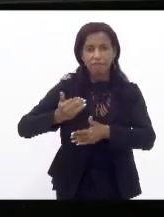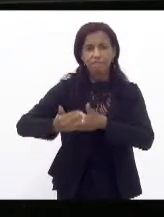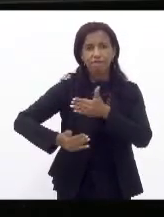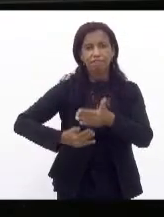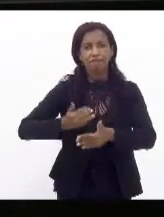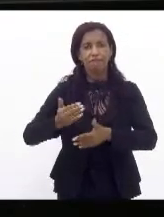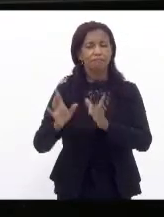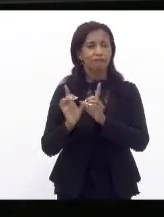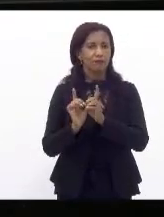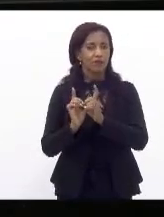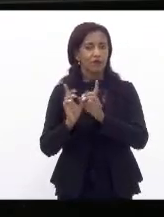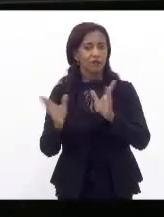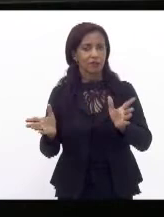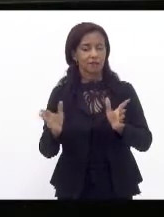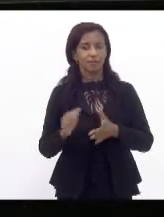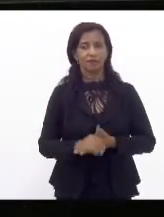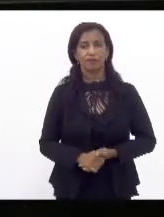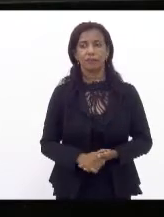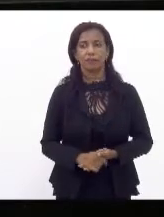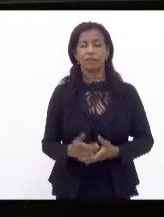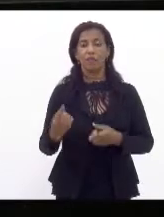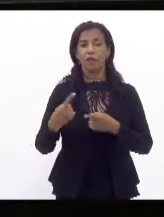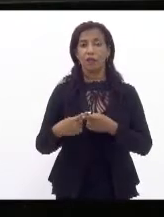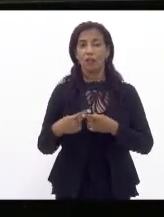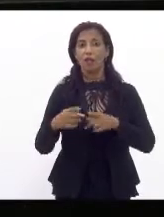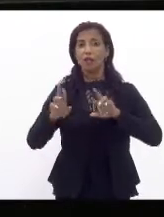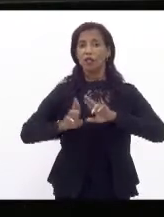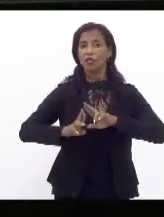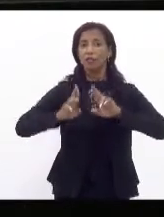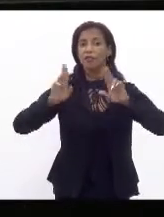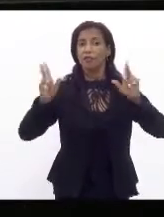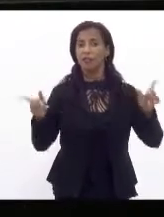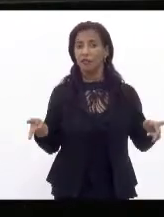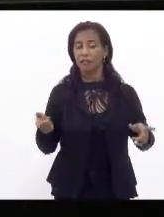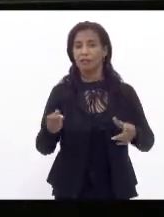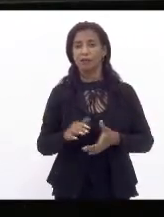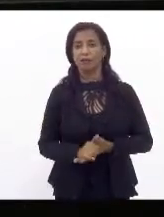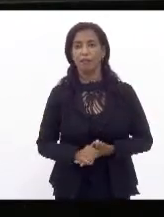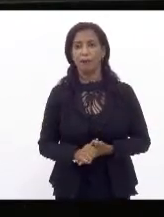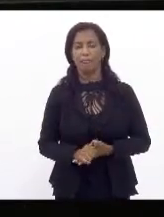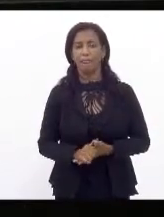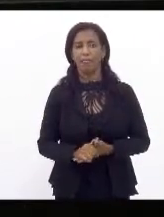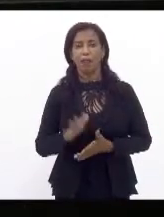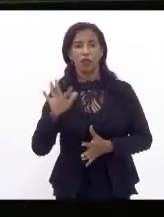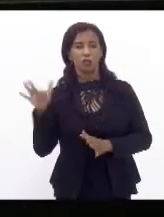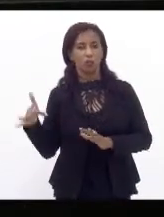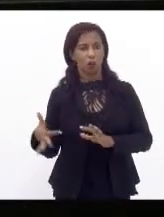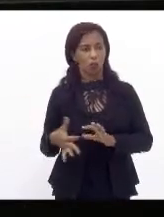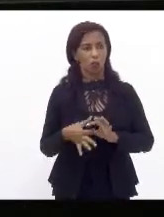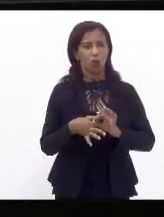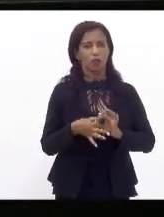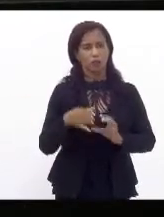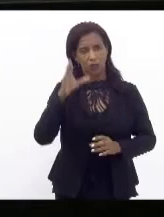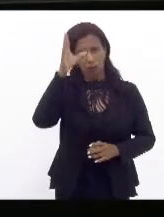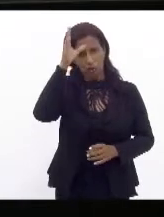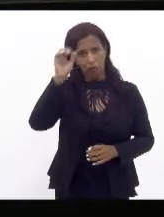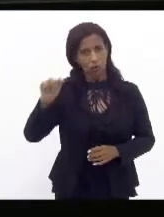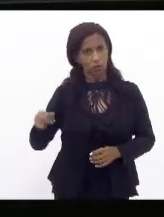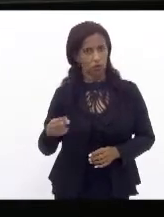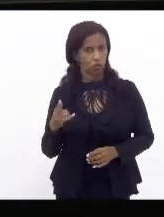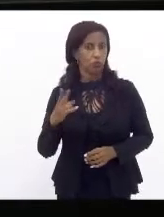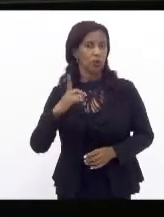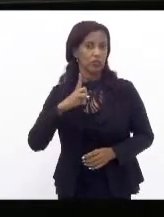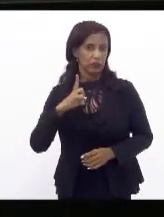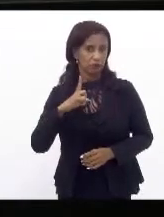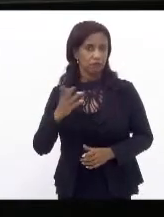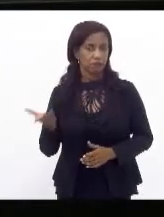avança na democracia, porque, diferentemente de uma coligação, Tia Ju, que